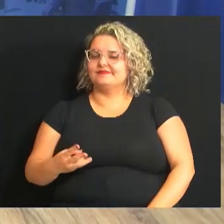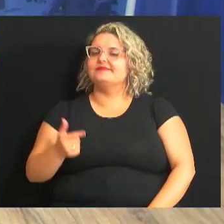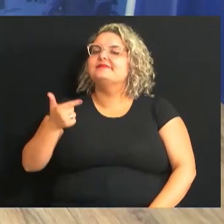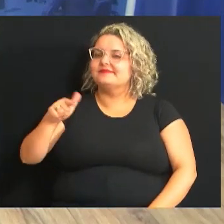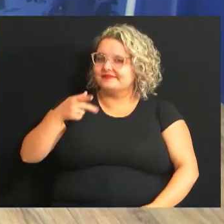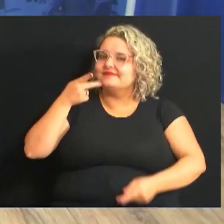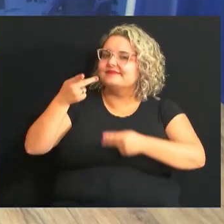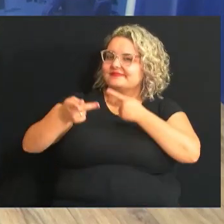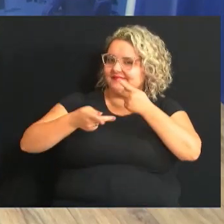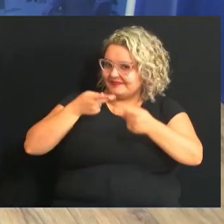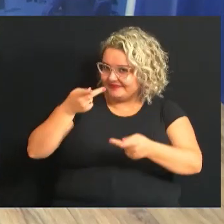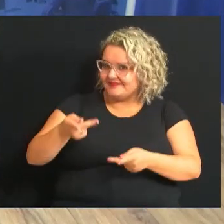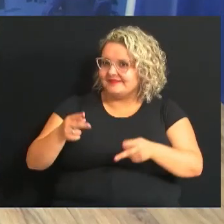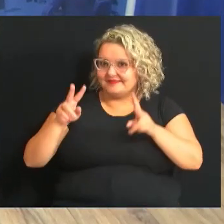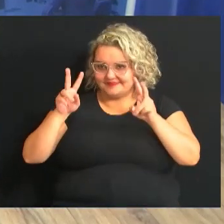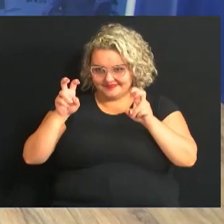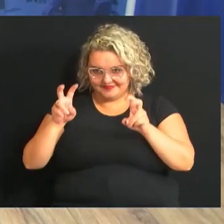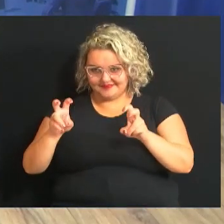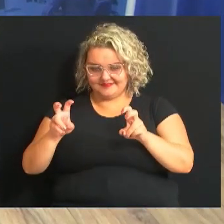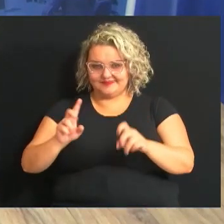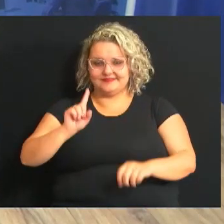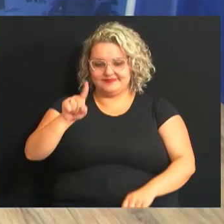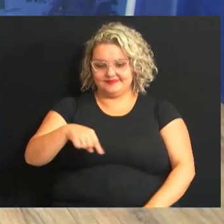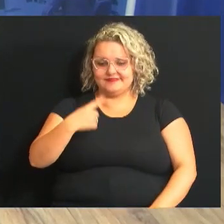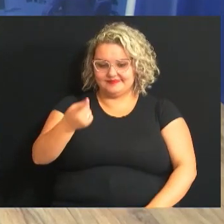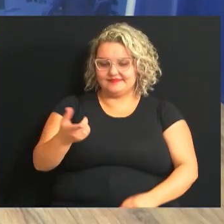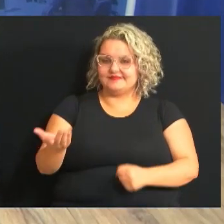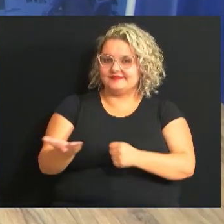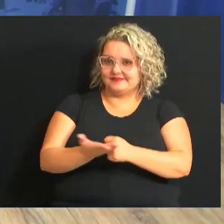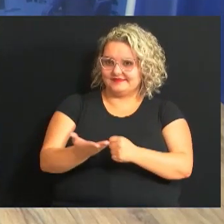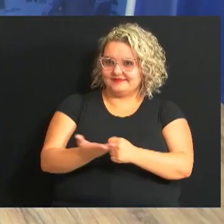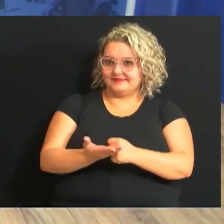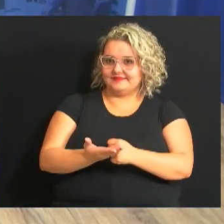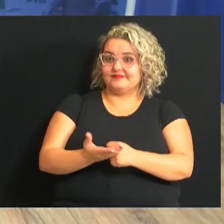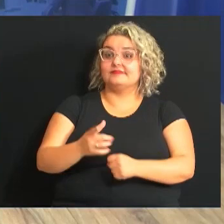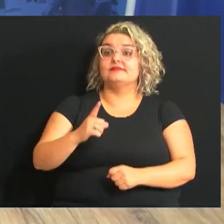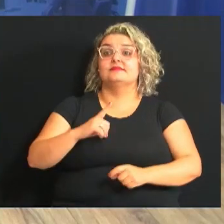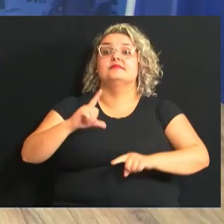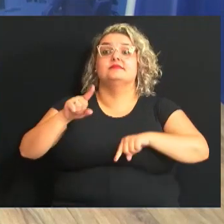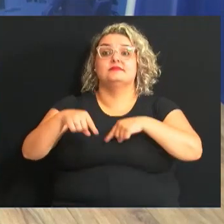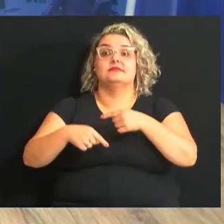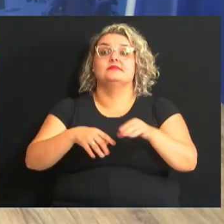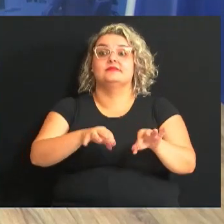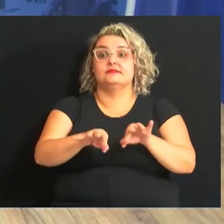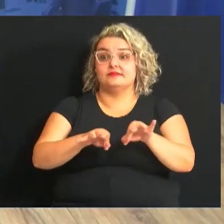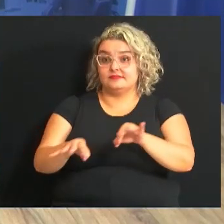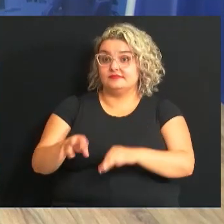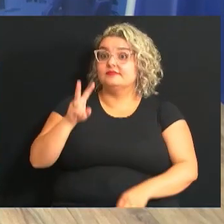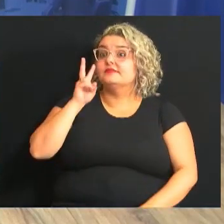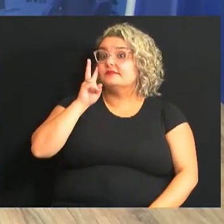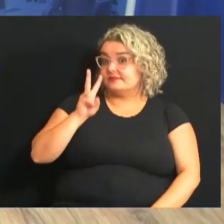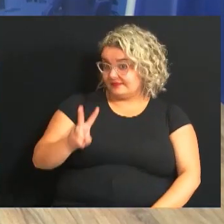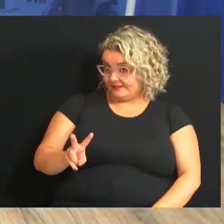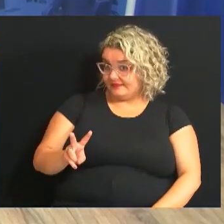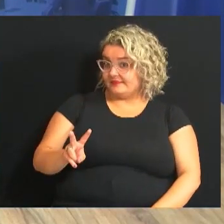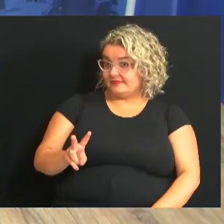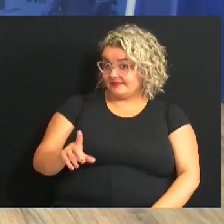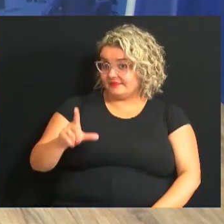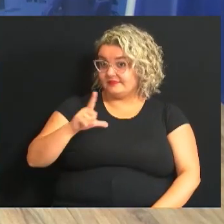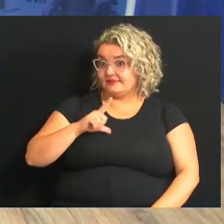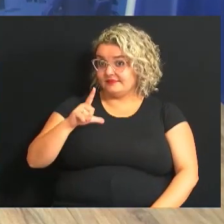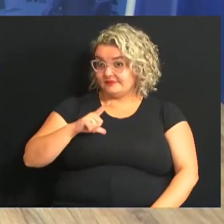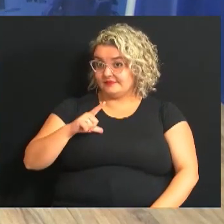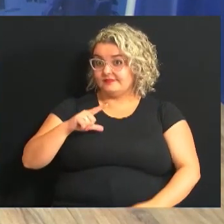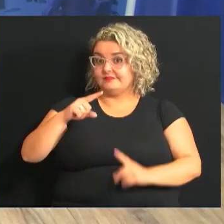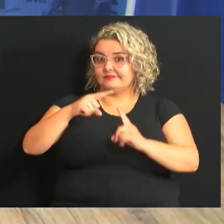sobre este assunto depois do nosso intervalo. Tem outros quadros ainda para a gente poder abordar. Tem previsão do tempo.